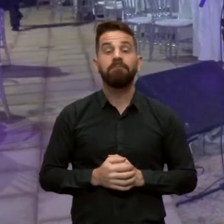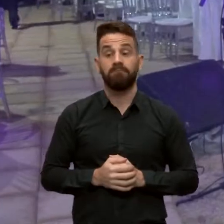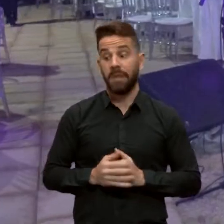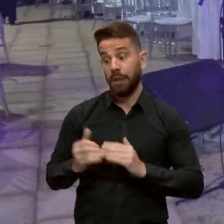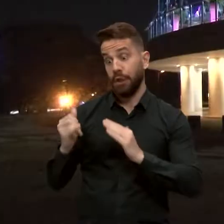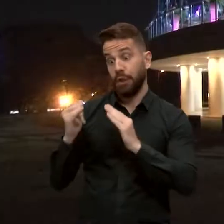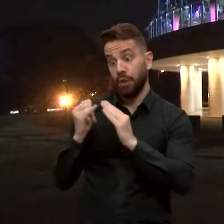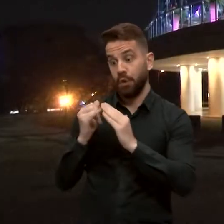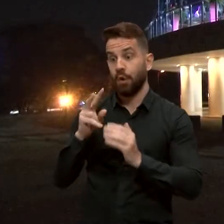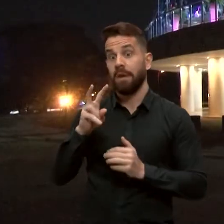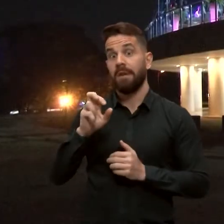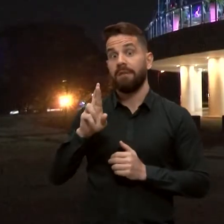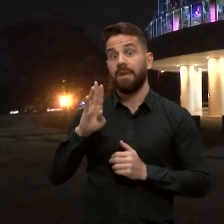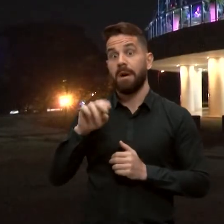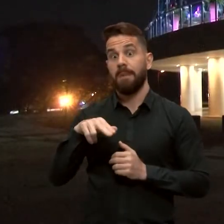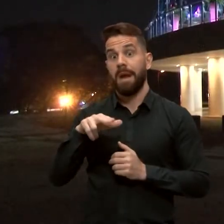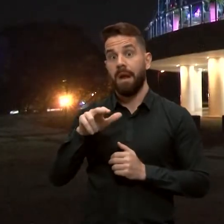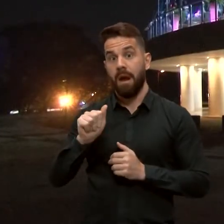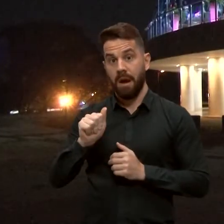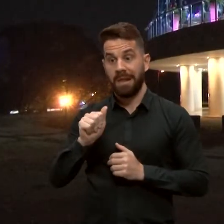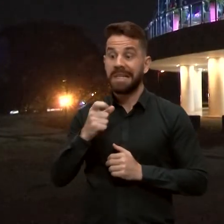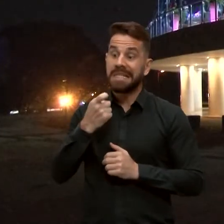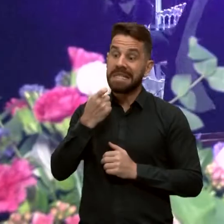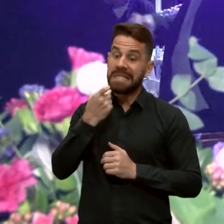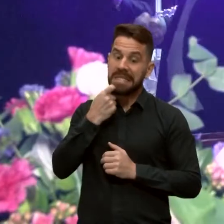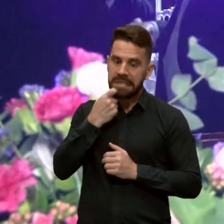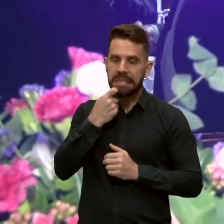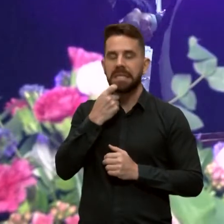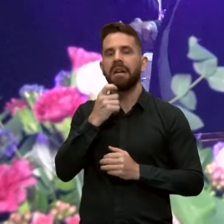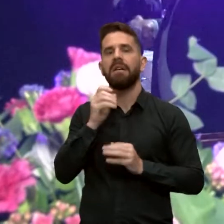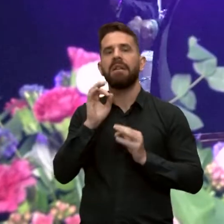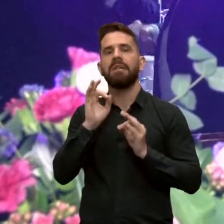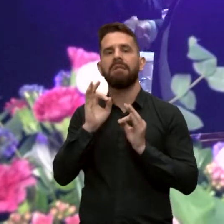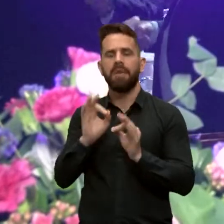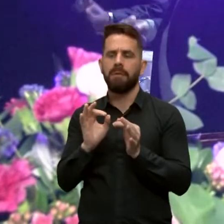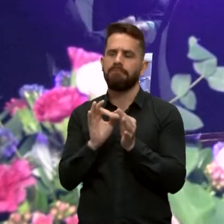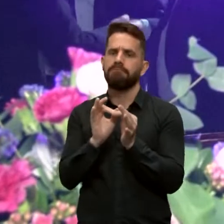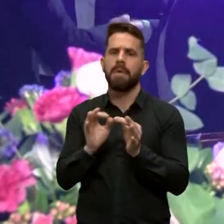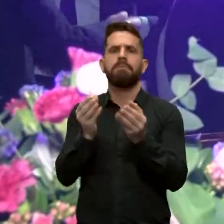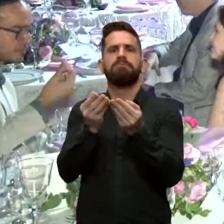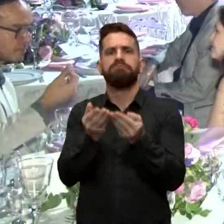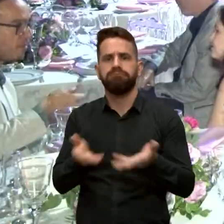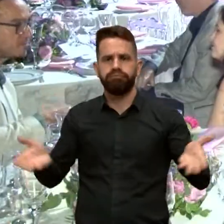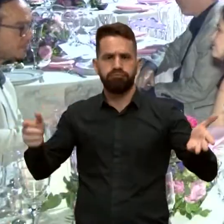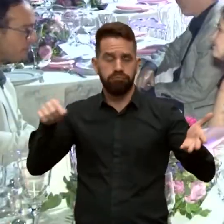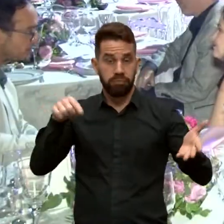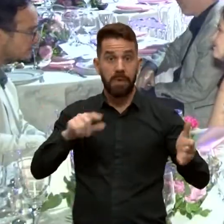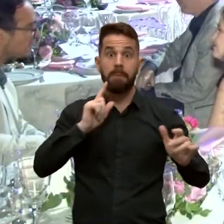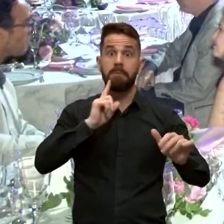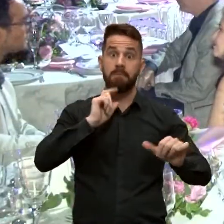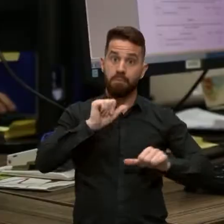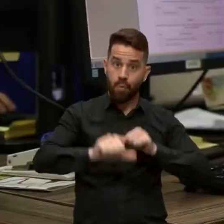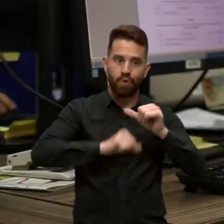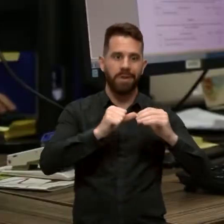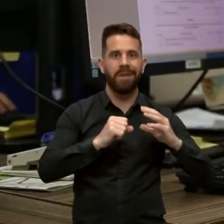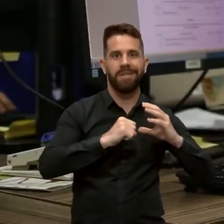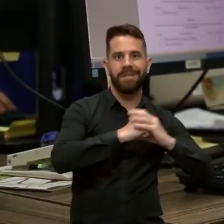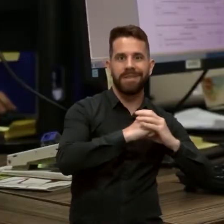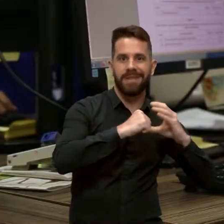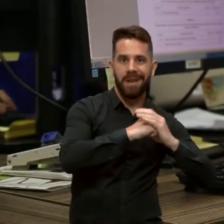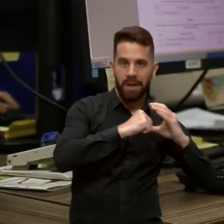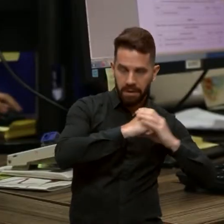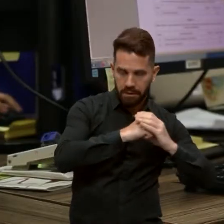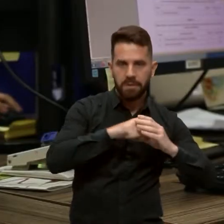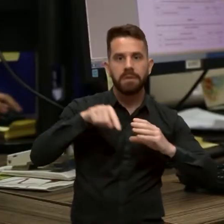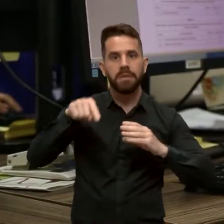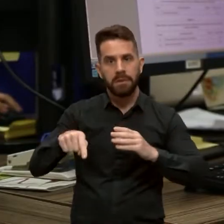Instituto Verbena, lançado na sexta-feira, é fruto de uma mudança institucional do Centro de Seleção e da